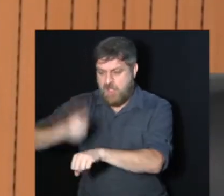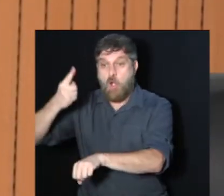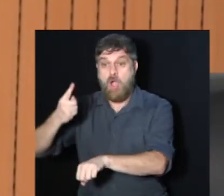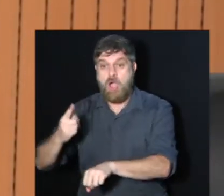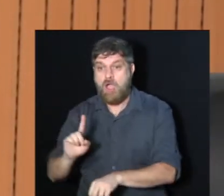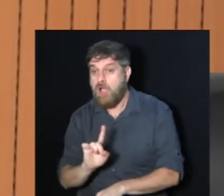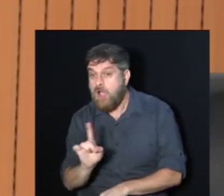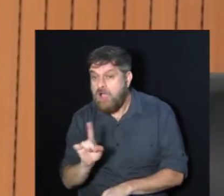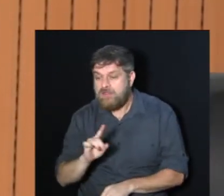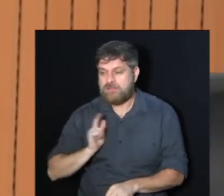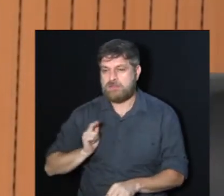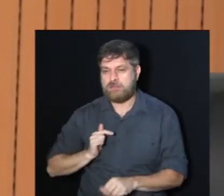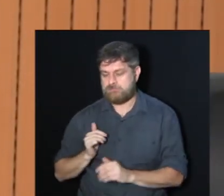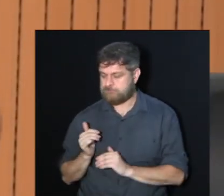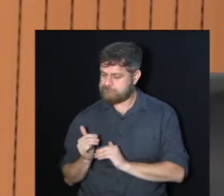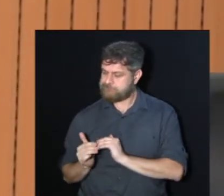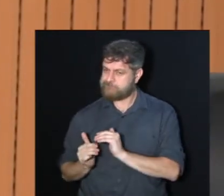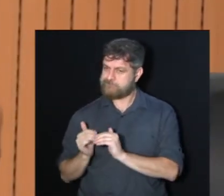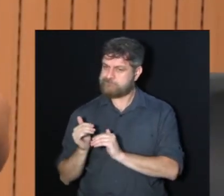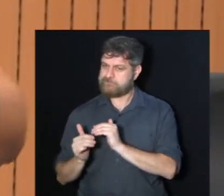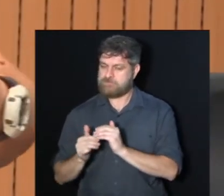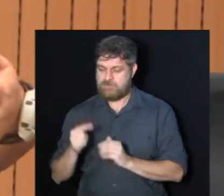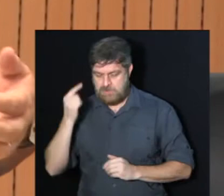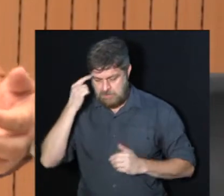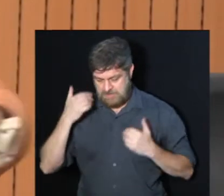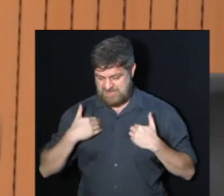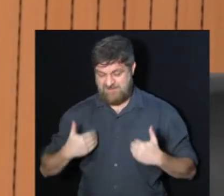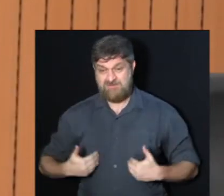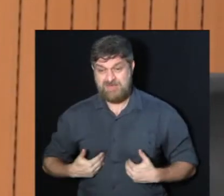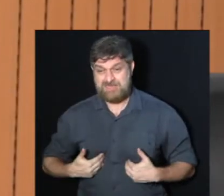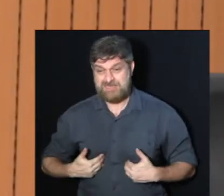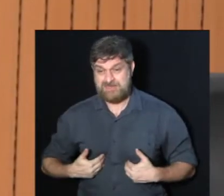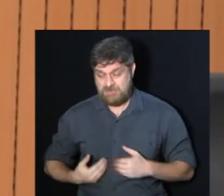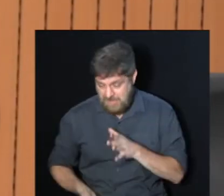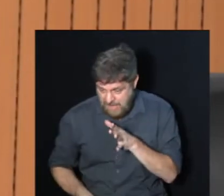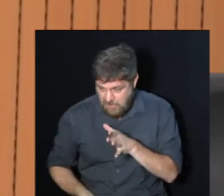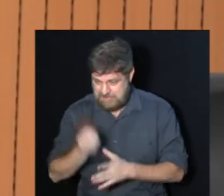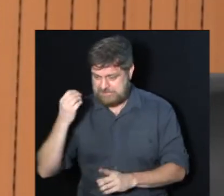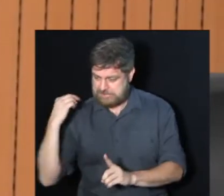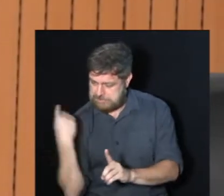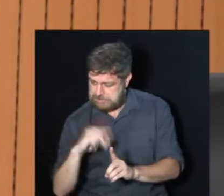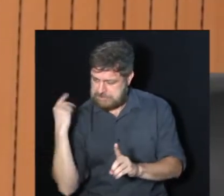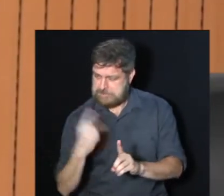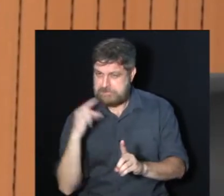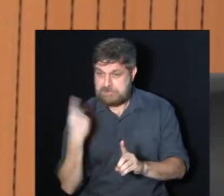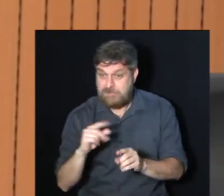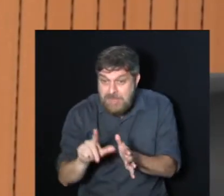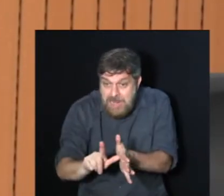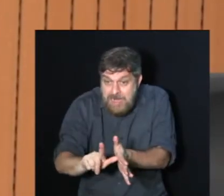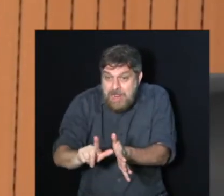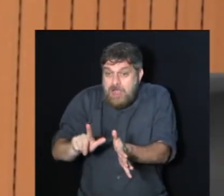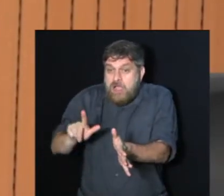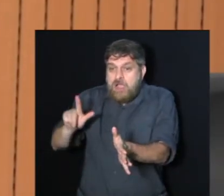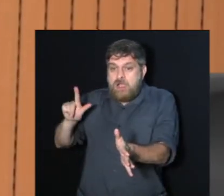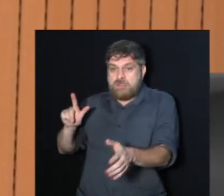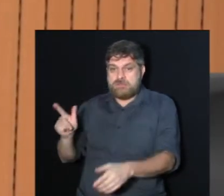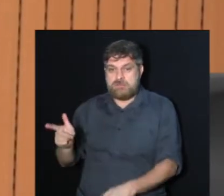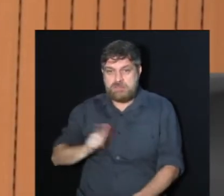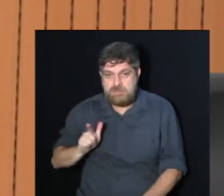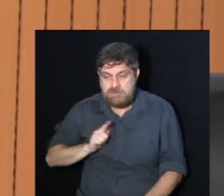na violência só quando a violência é física, só quando ela já chegou. E não. Antes disso, tem a